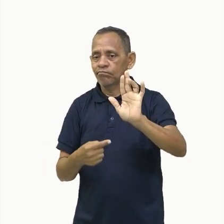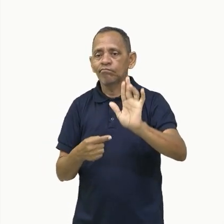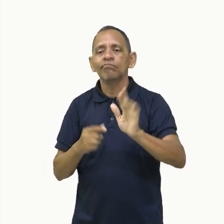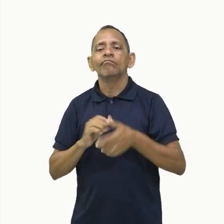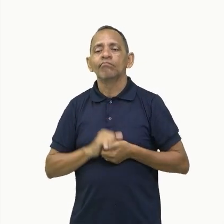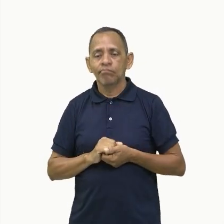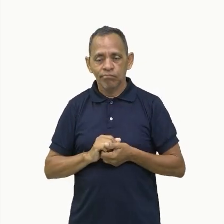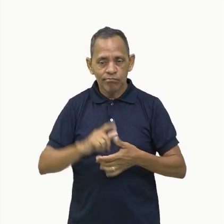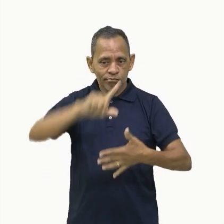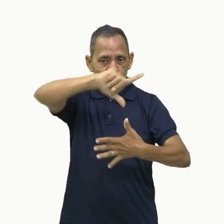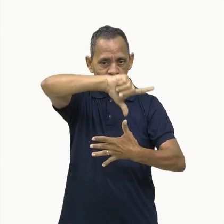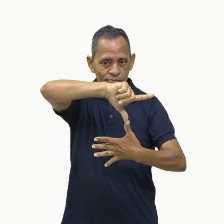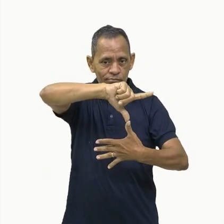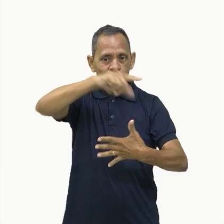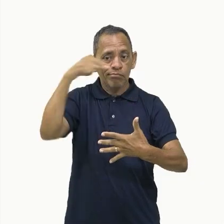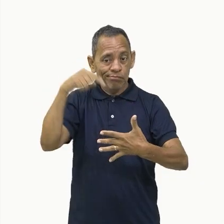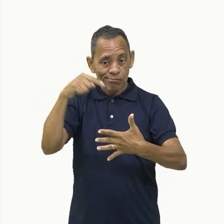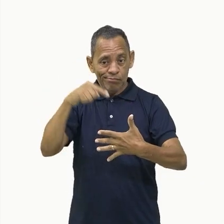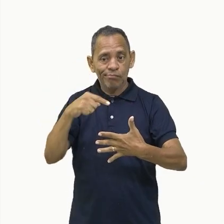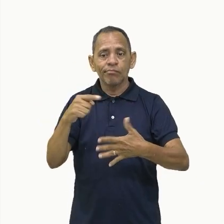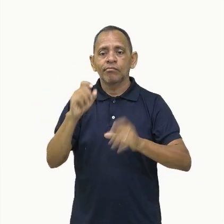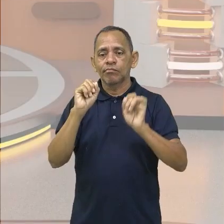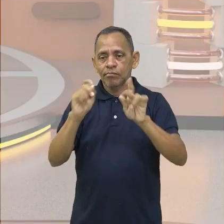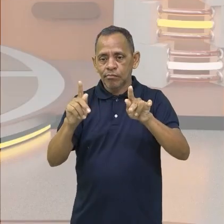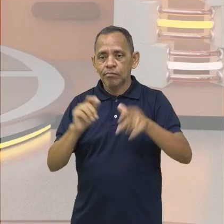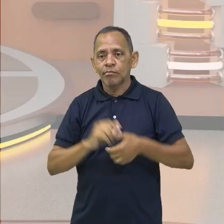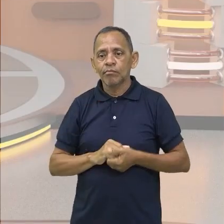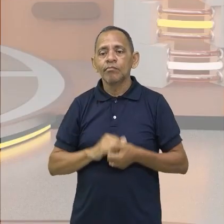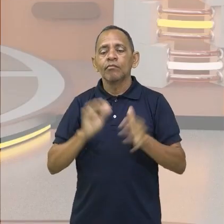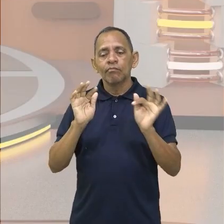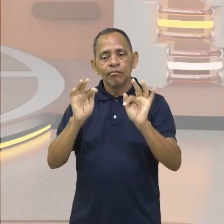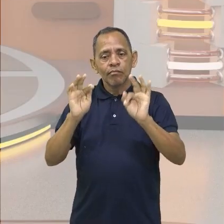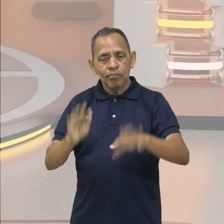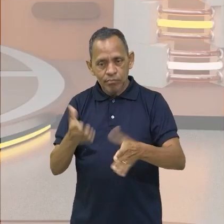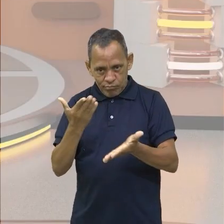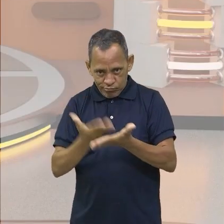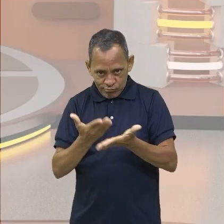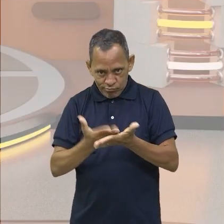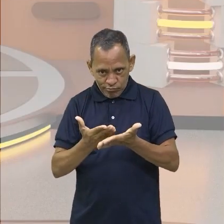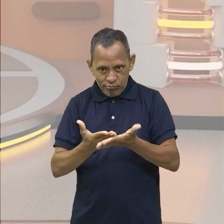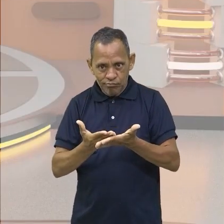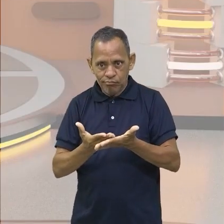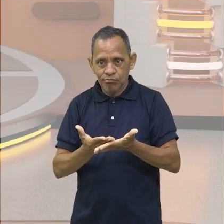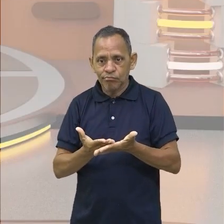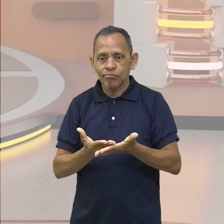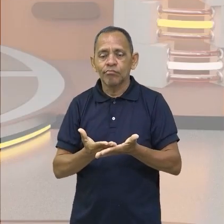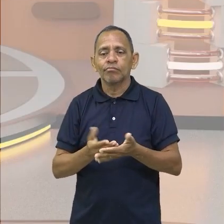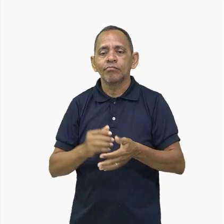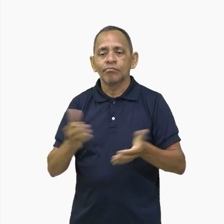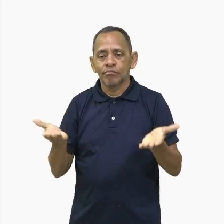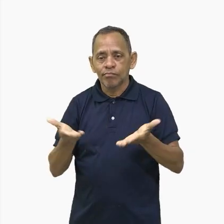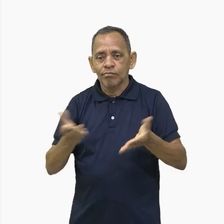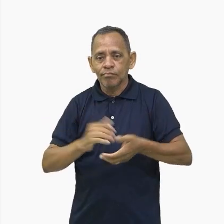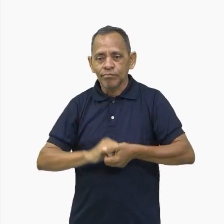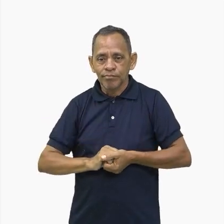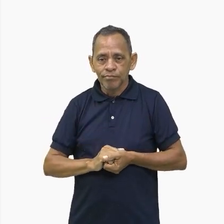América Latina, ok, gente? E aí, a gente finaliza esse momento da nossa aula.